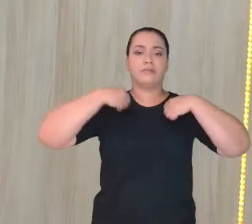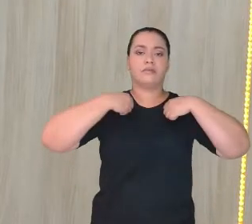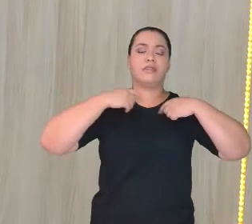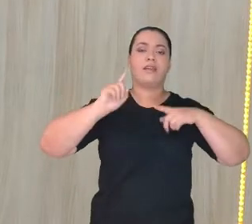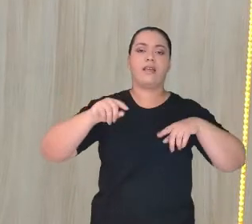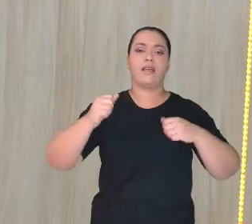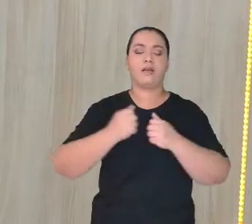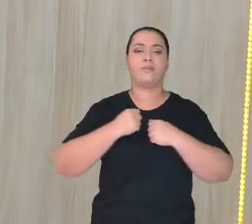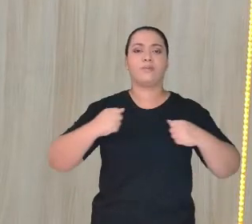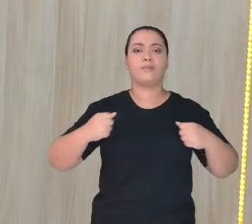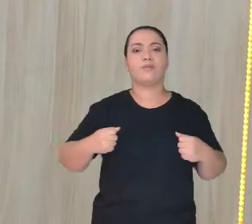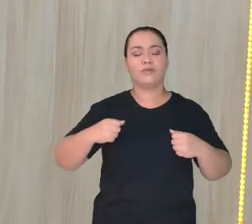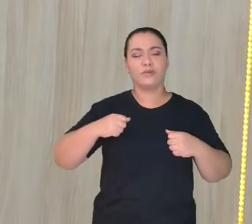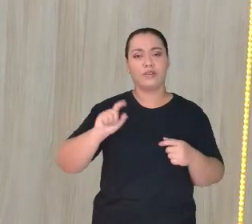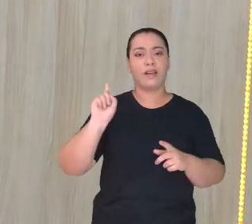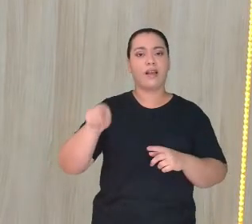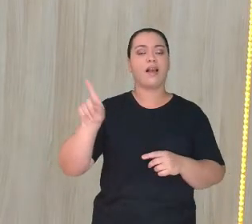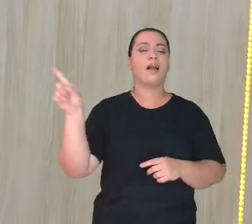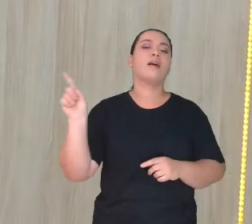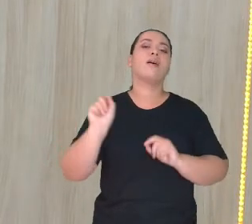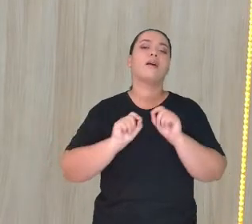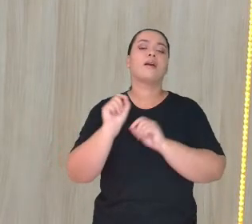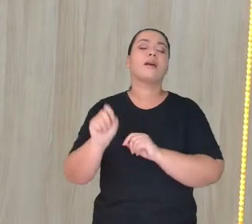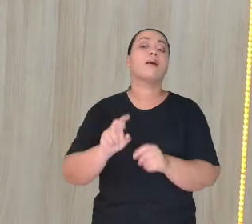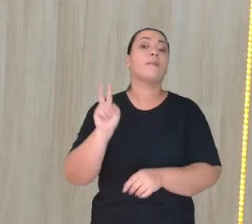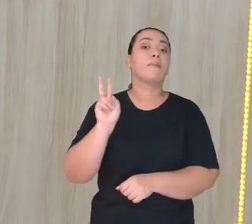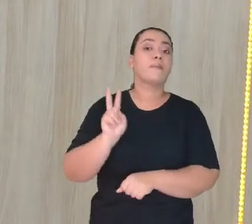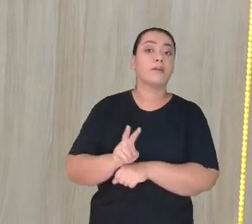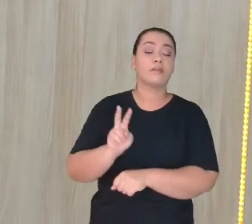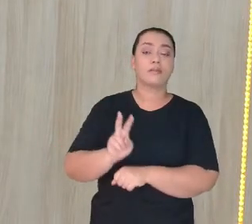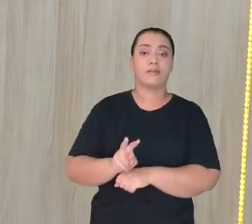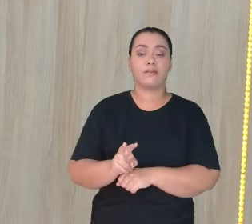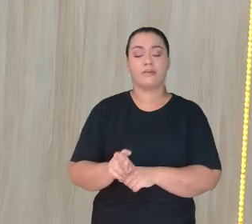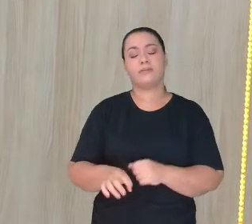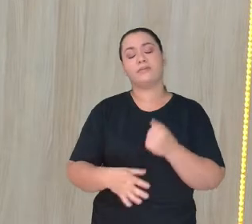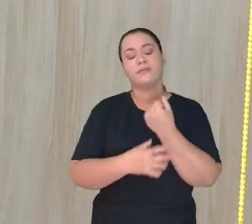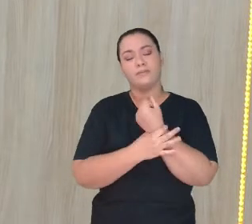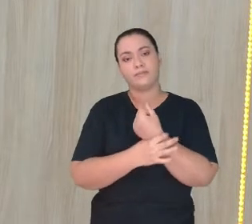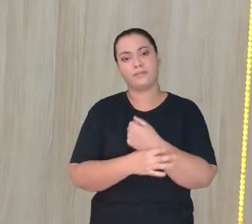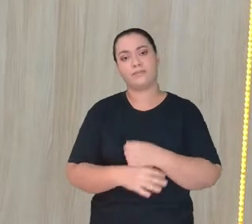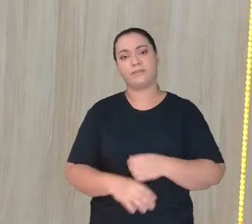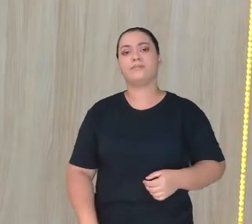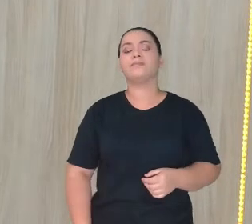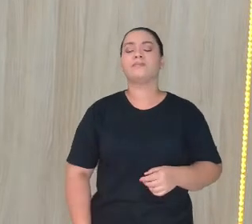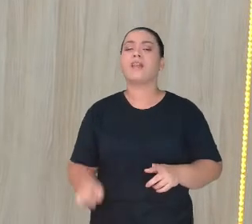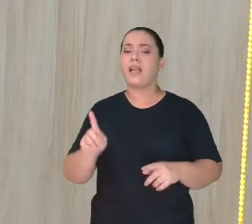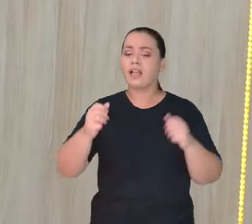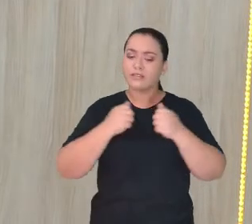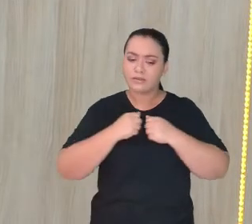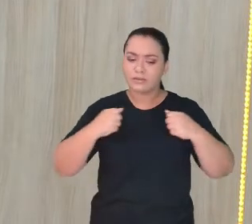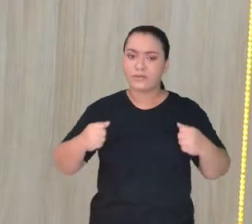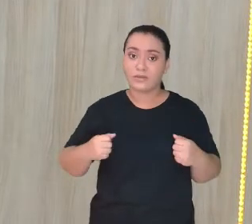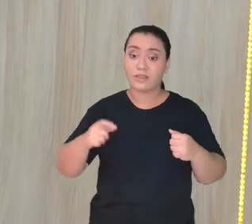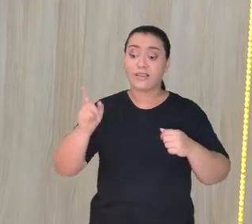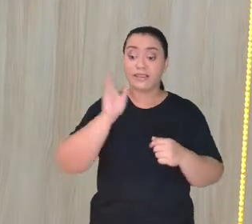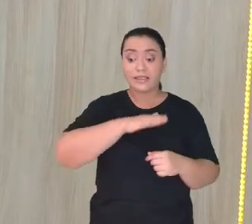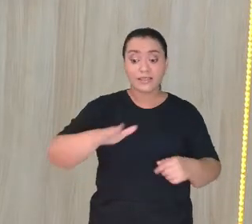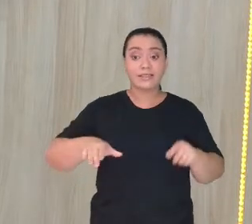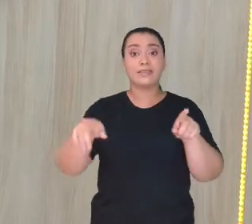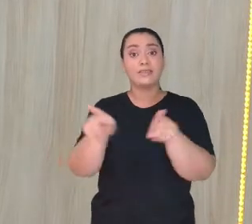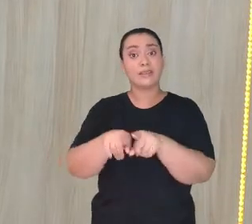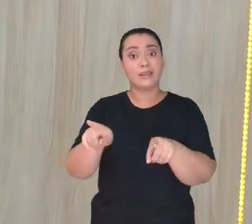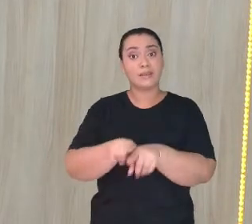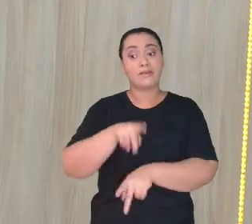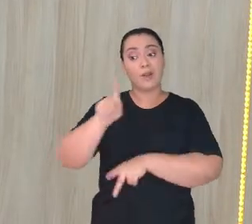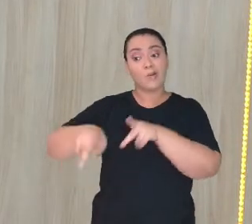com esse discurso de proteção. Então, veja, o Zé Gotinha é o super-herói das crianças e da população. O que Isso.